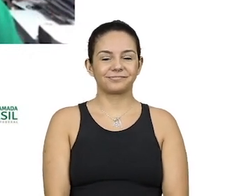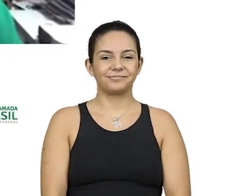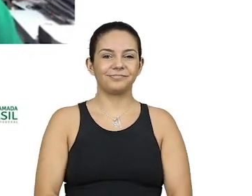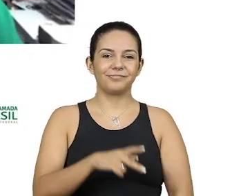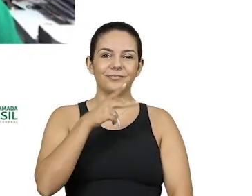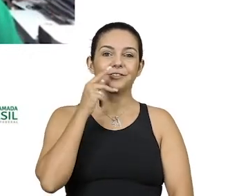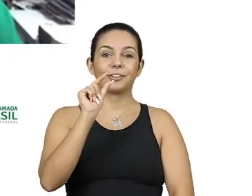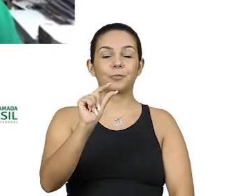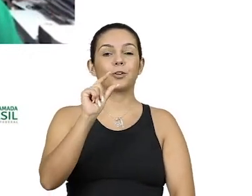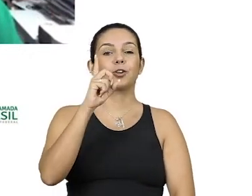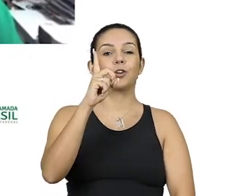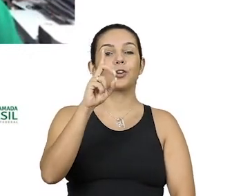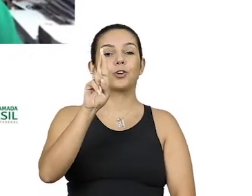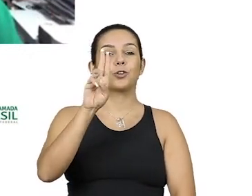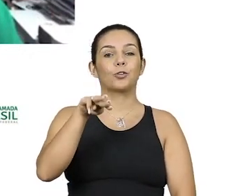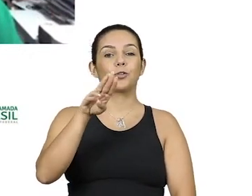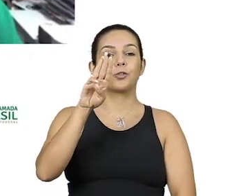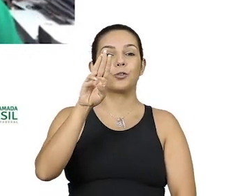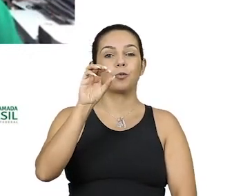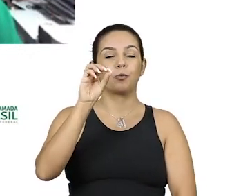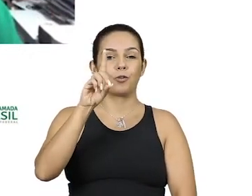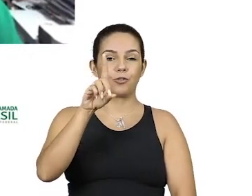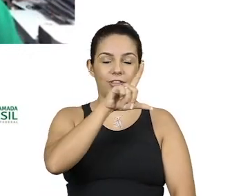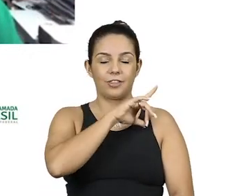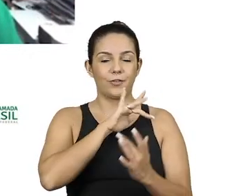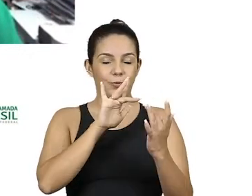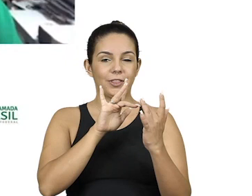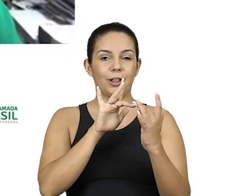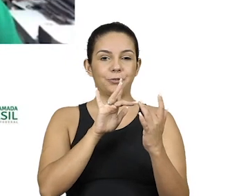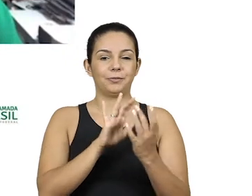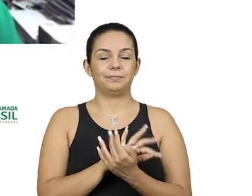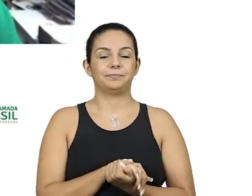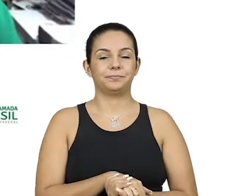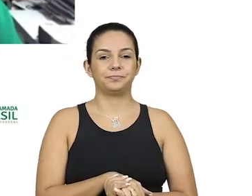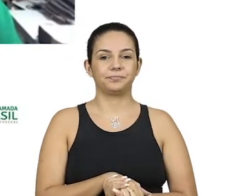Fala um pouco do Drummond. Você teve qual foi o seu contato com ele?